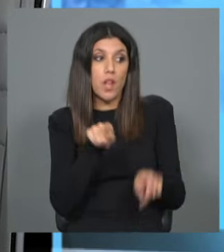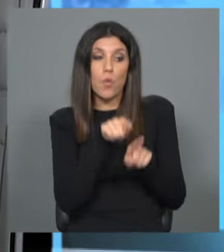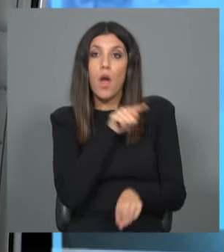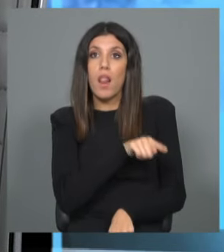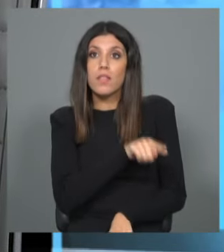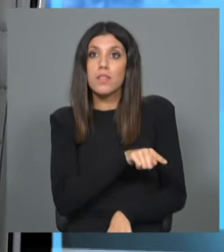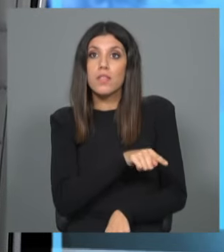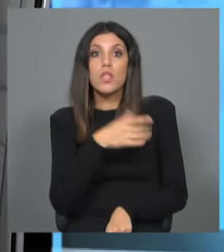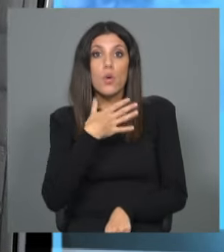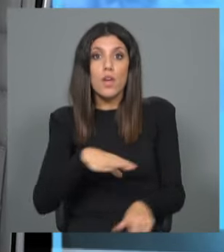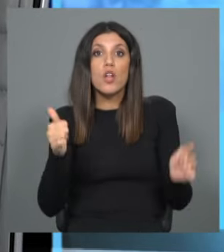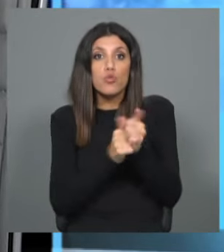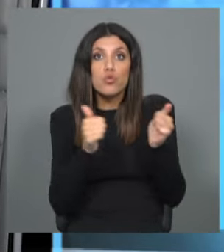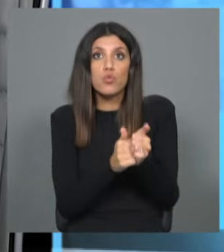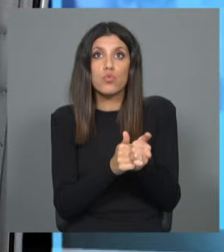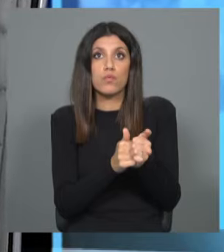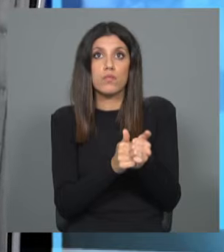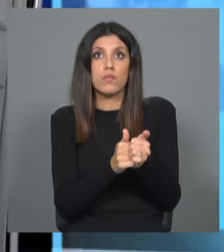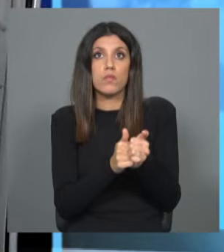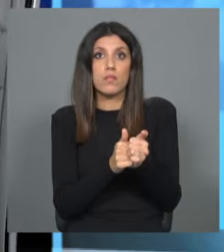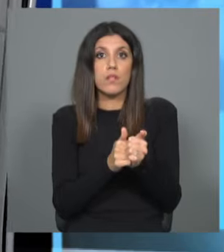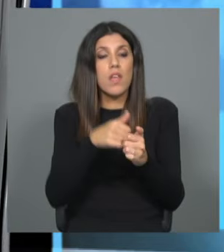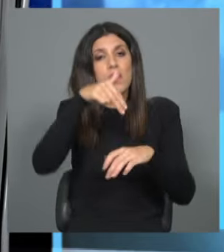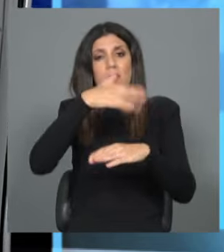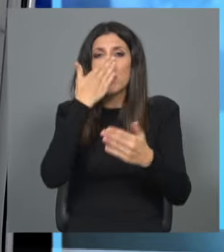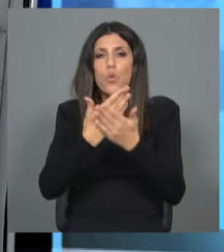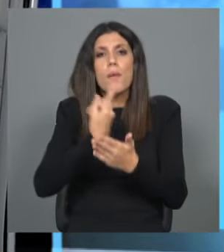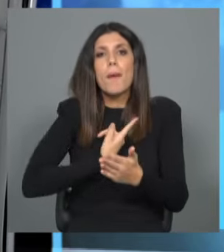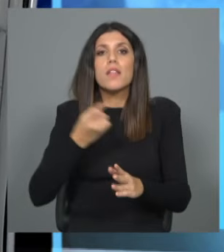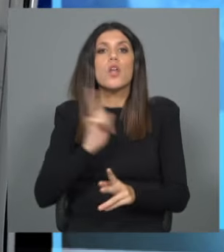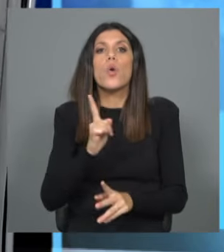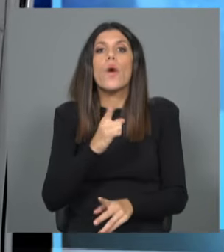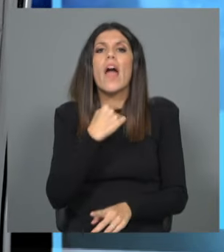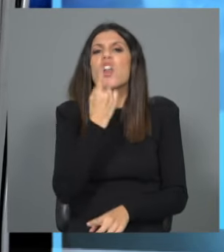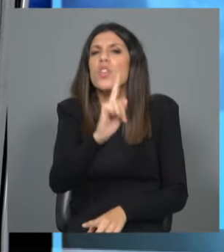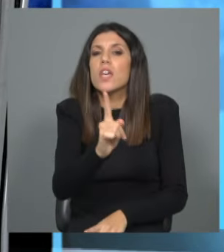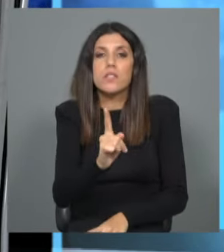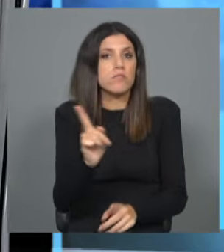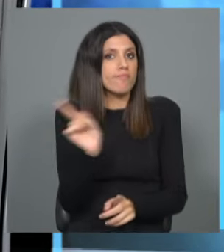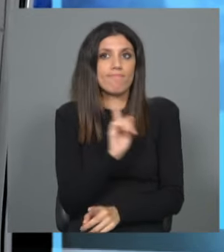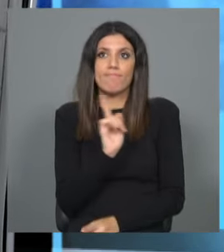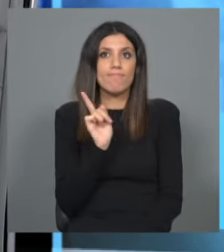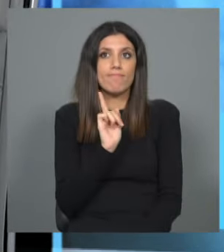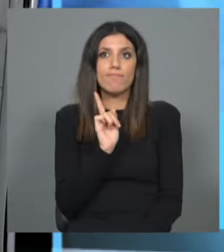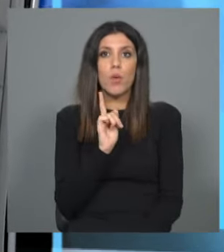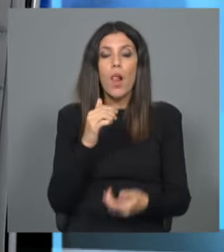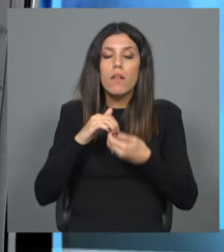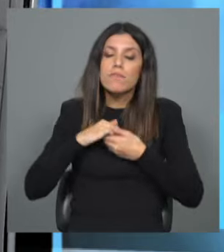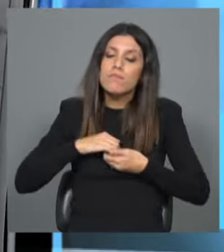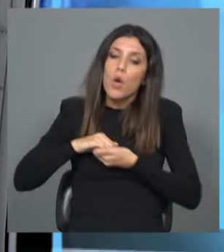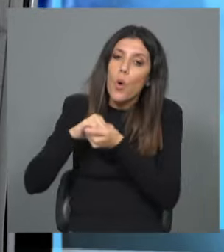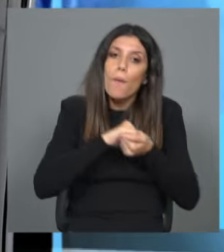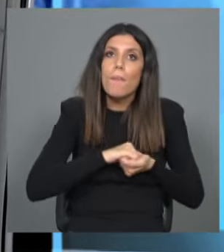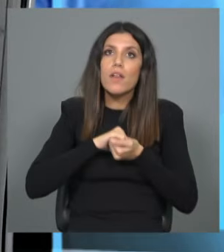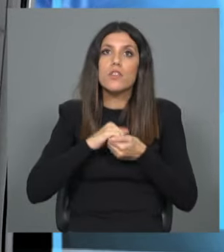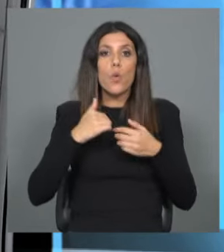estar contigo. Esta é a nossa postura que devemos ter, esta compaixão de estar com o outro e dizer, eu estou contigo,